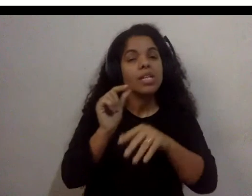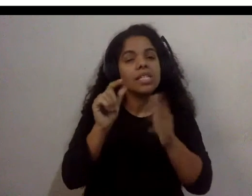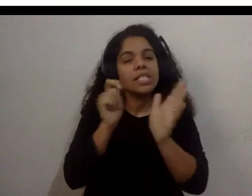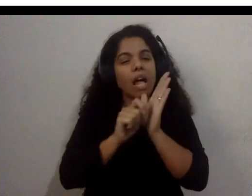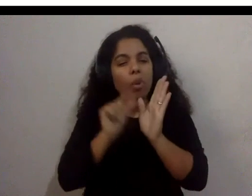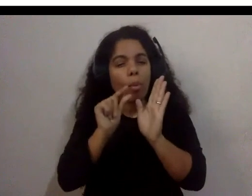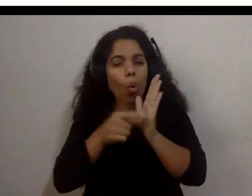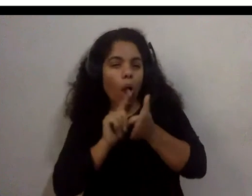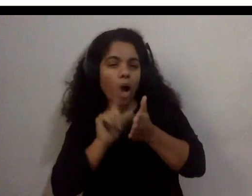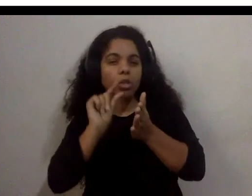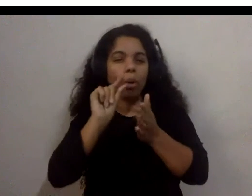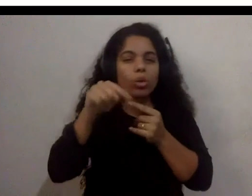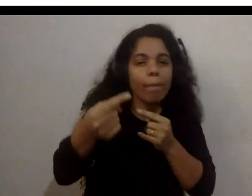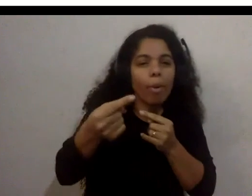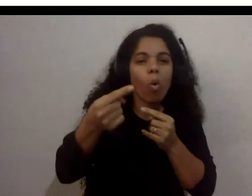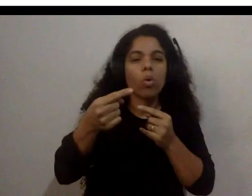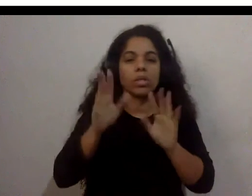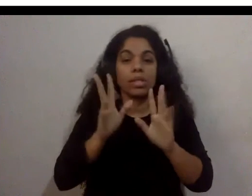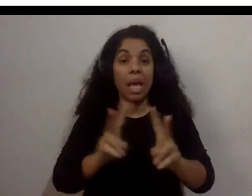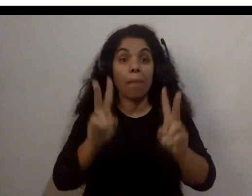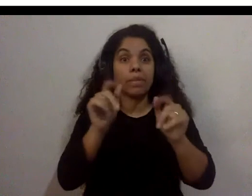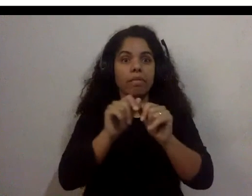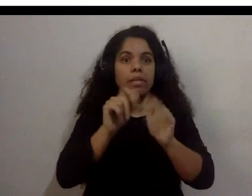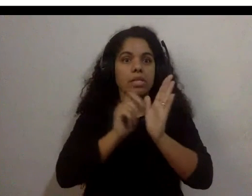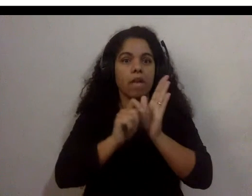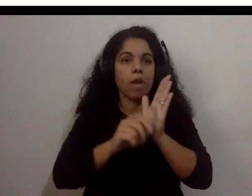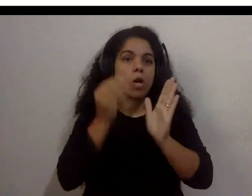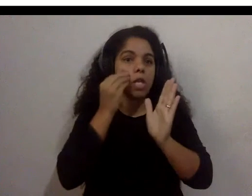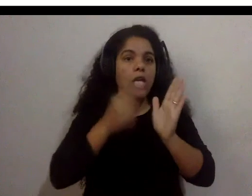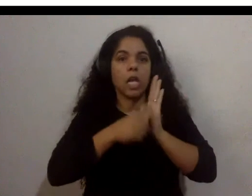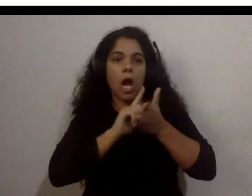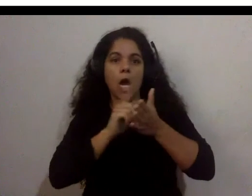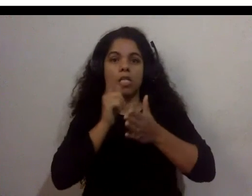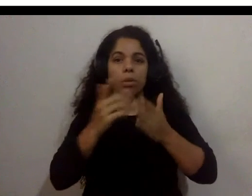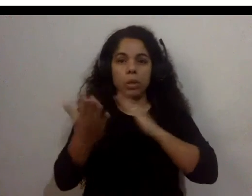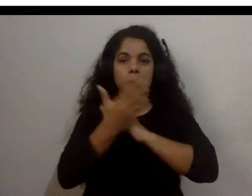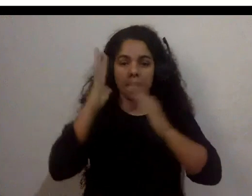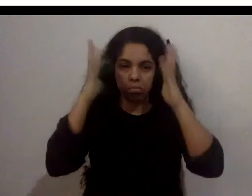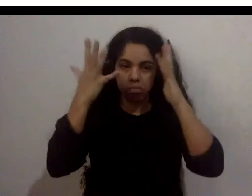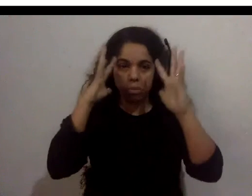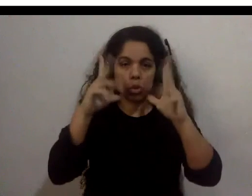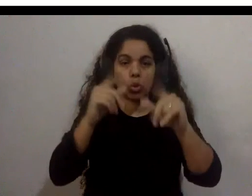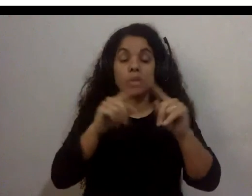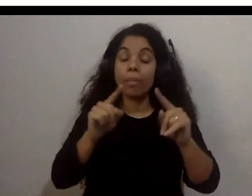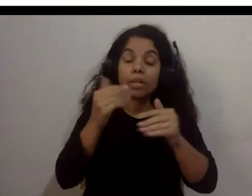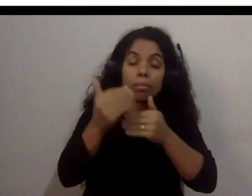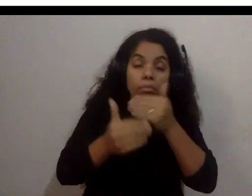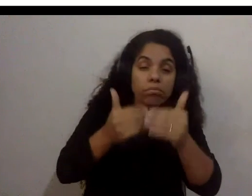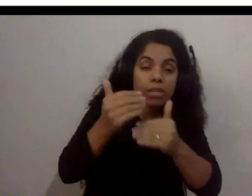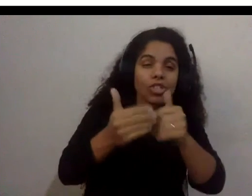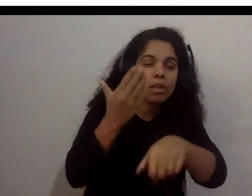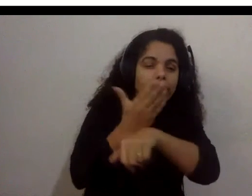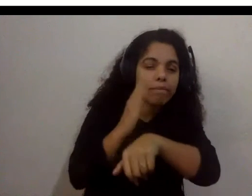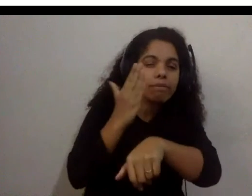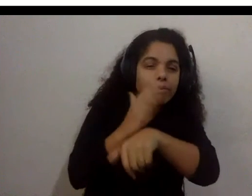pouco depois. Não quer dizer que sempre você vai também escrever antes o teste para ele guiar suas decisões, mas à medida que você vai praticando, e eu acredito que a gente falou isso